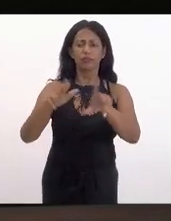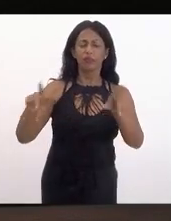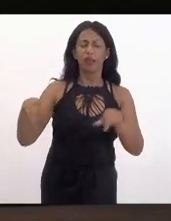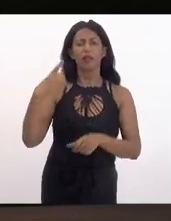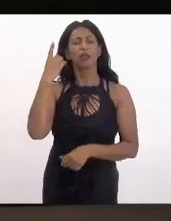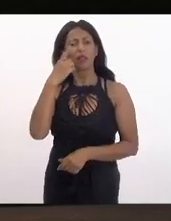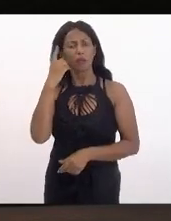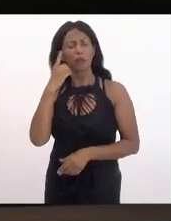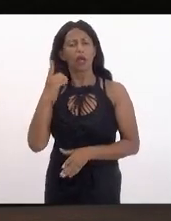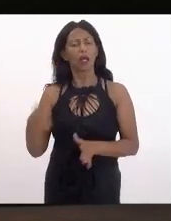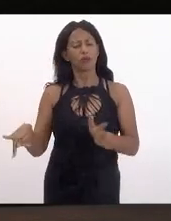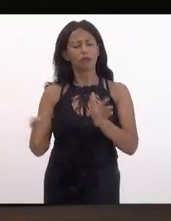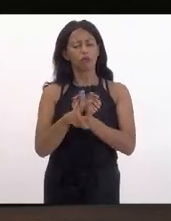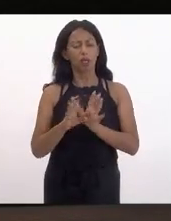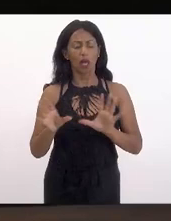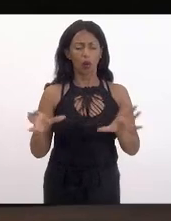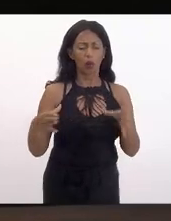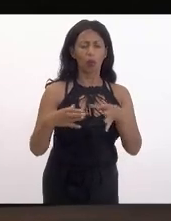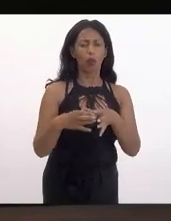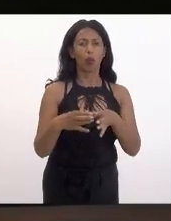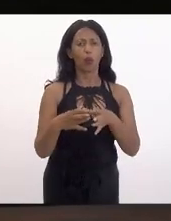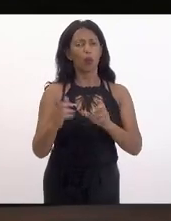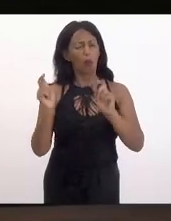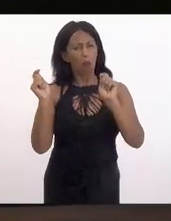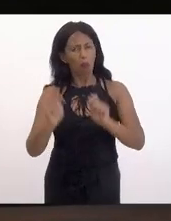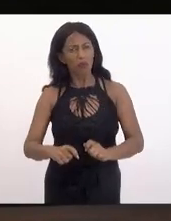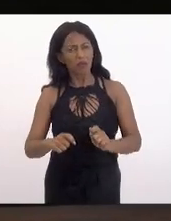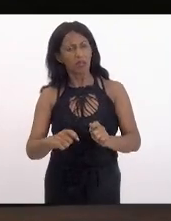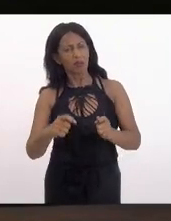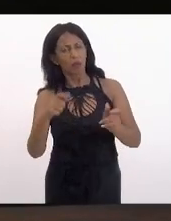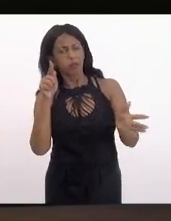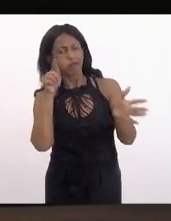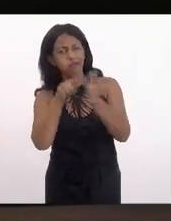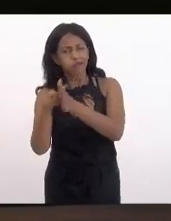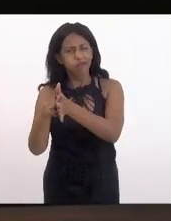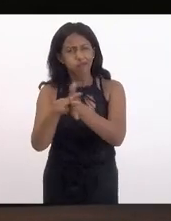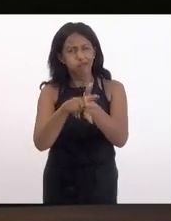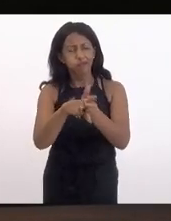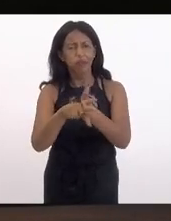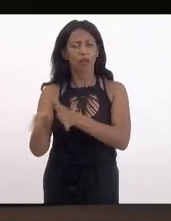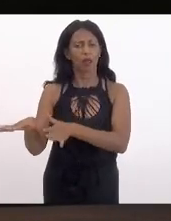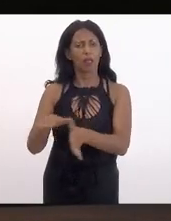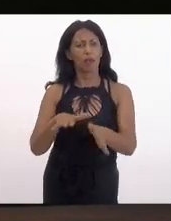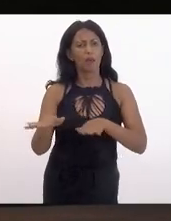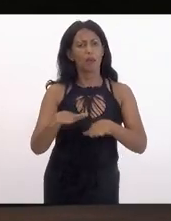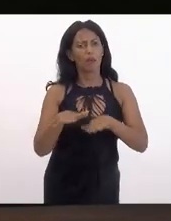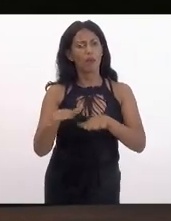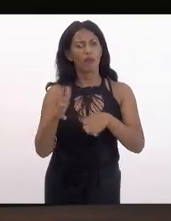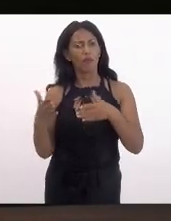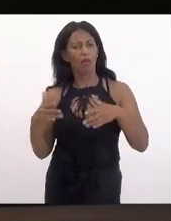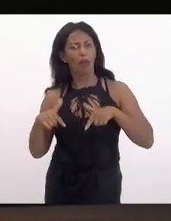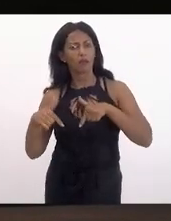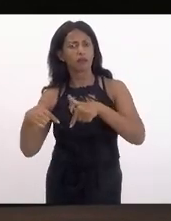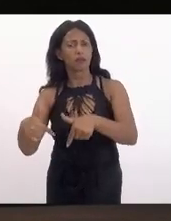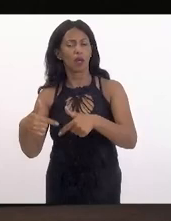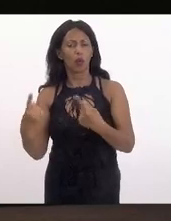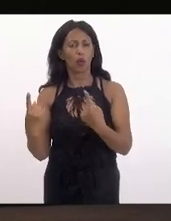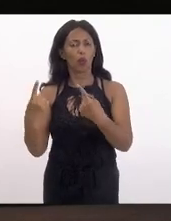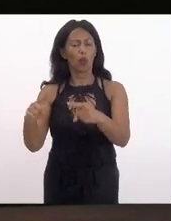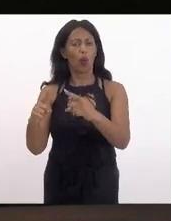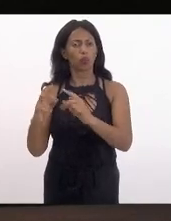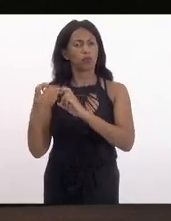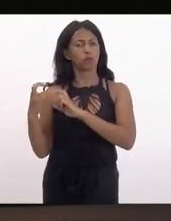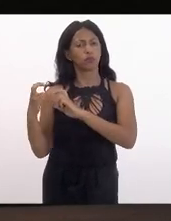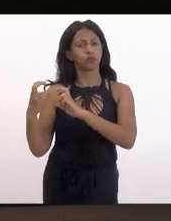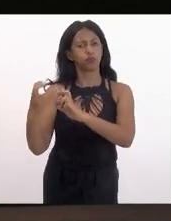que eu fazer paga essa comissão para que a gente possa destrinchar e mover ações diretas quanto a